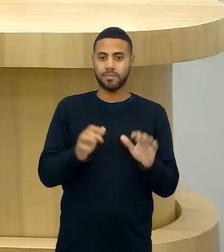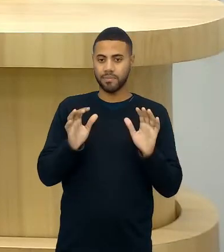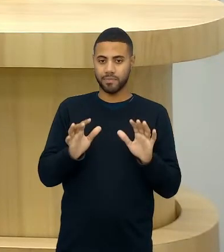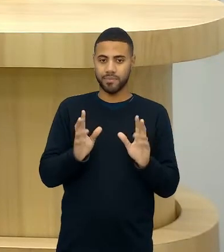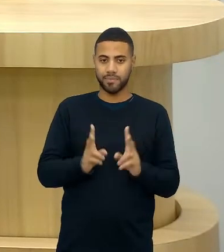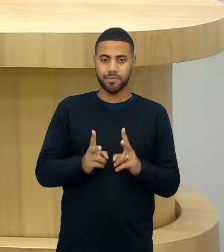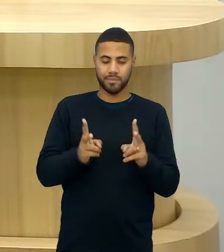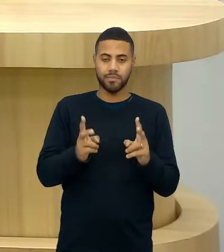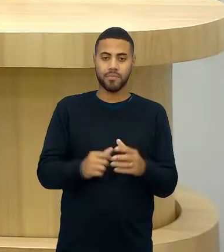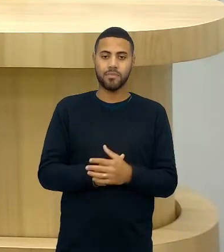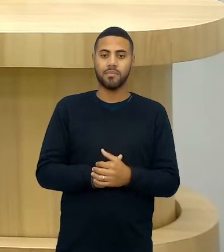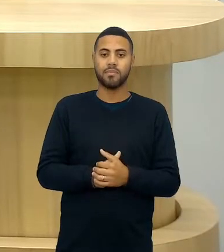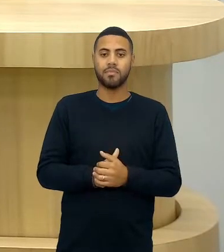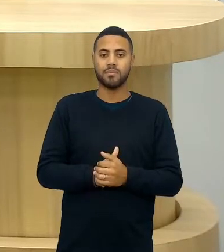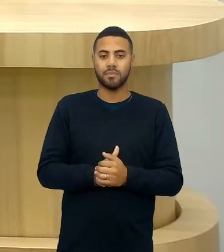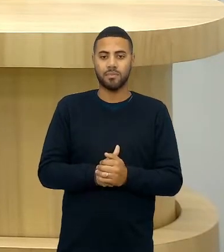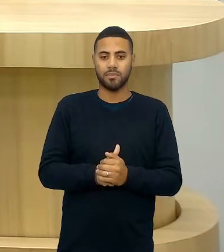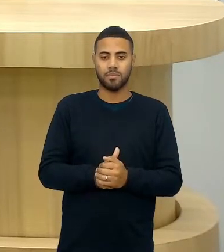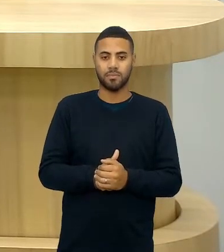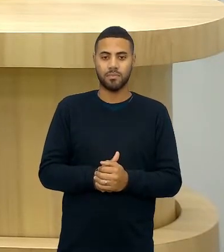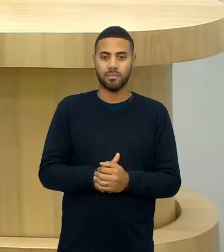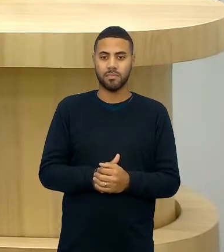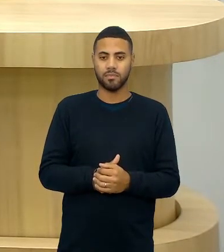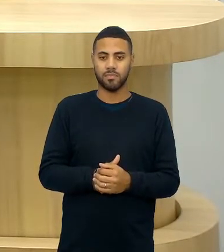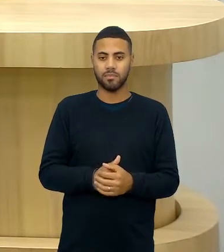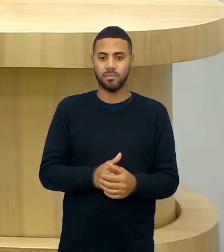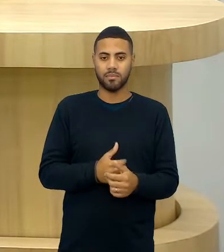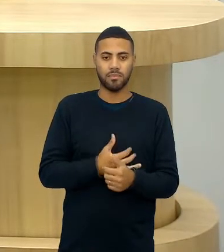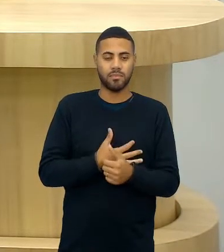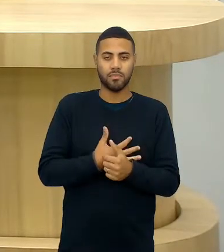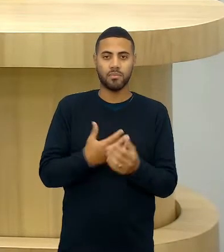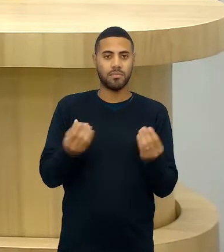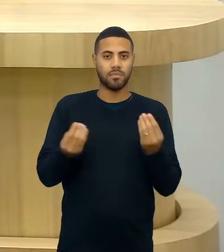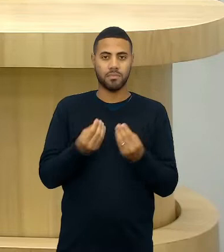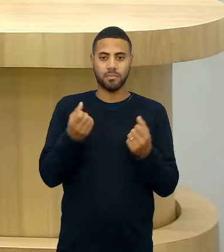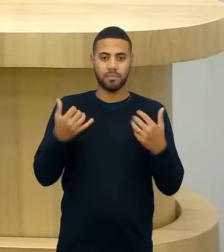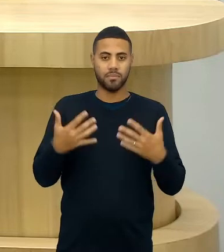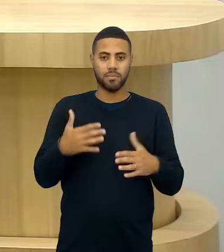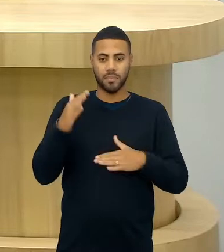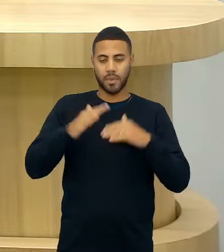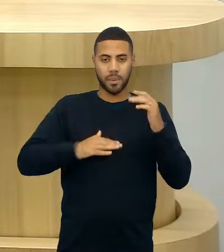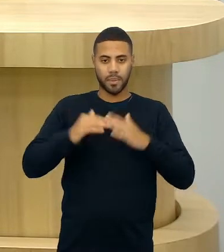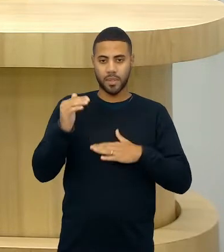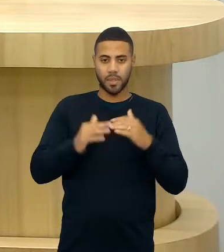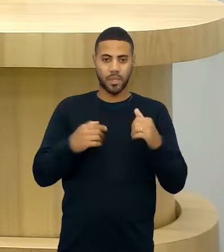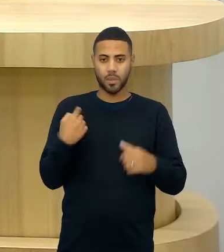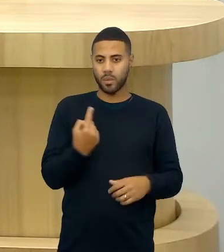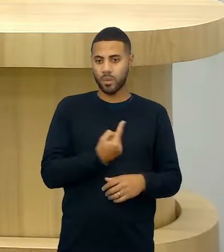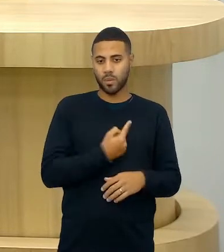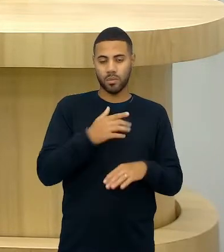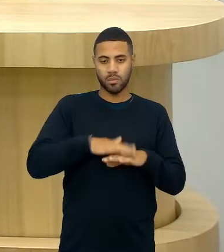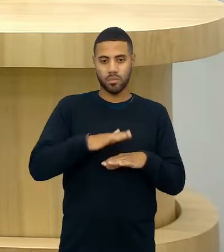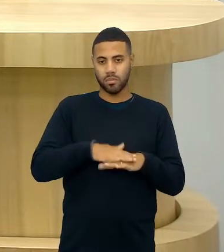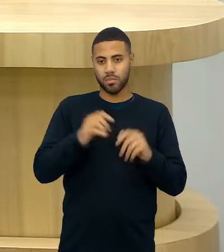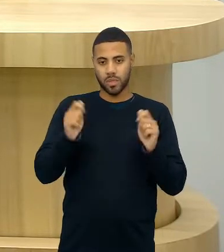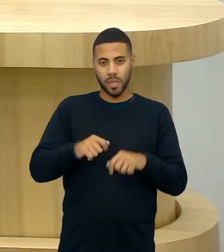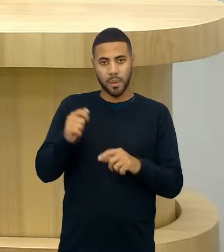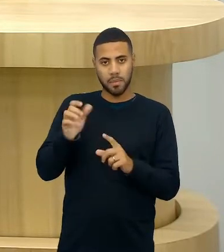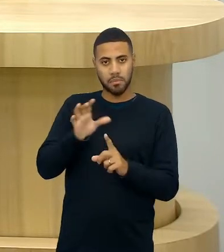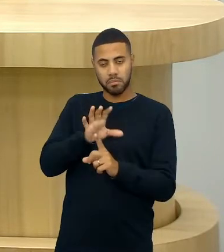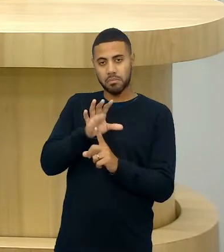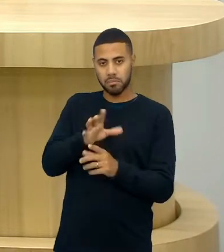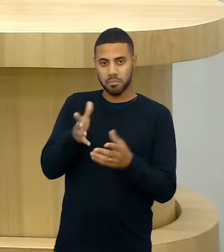vai, né? O que quer dizer isso na prática, né? O que nós, consumidores, podemos influenciar